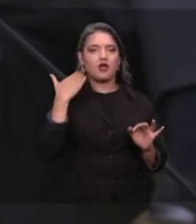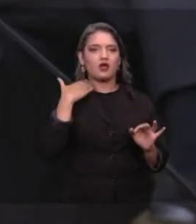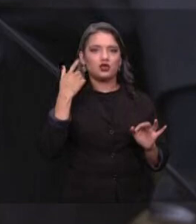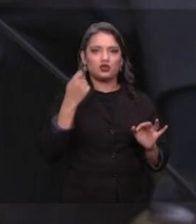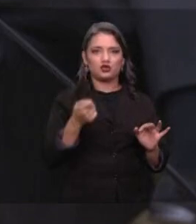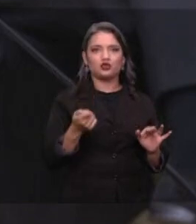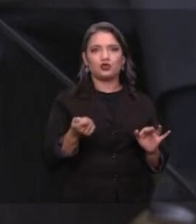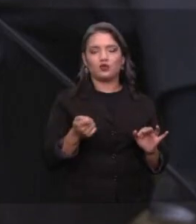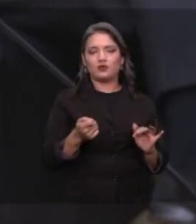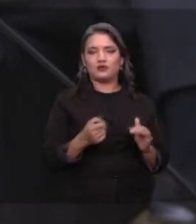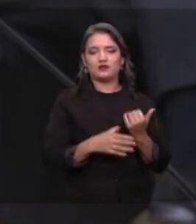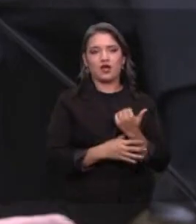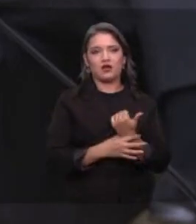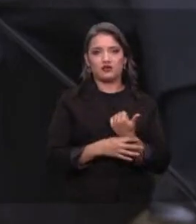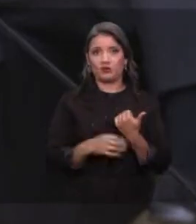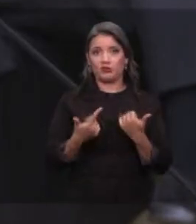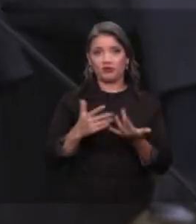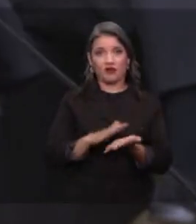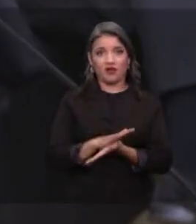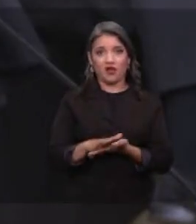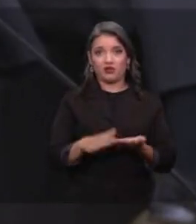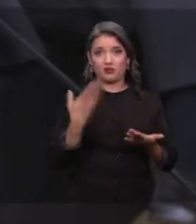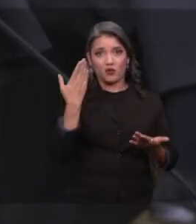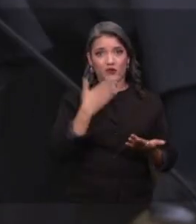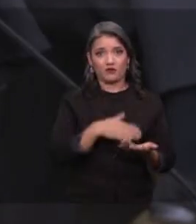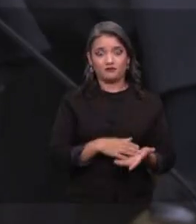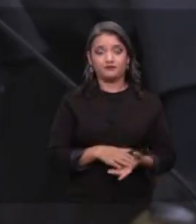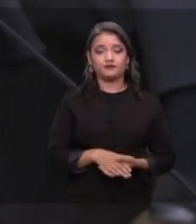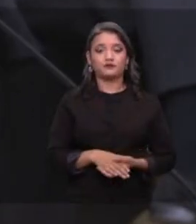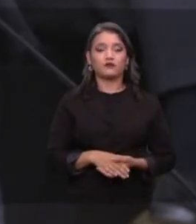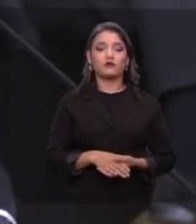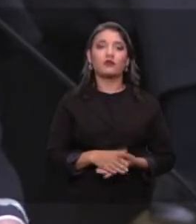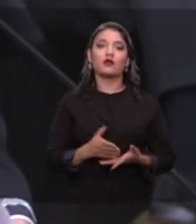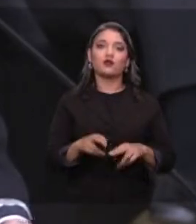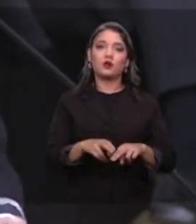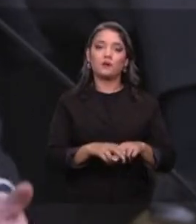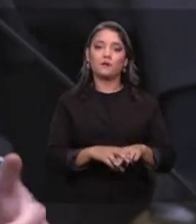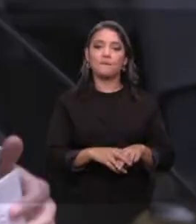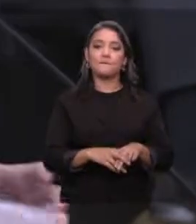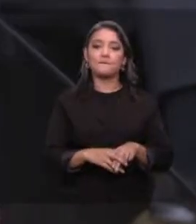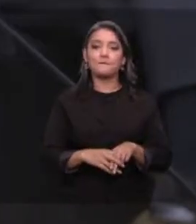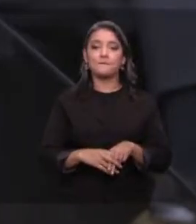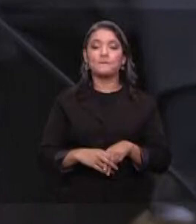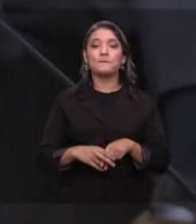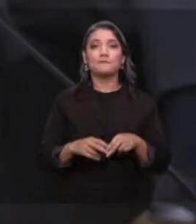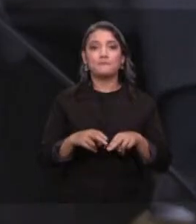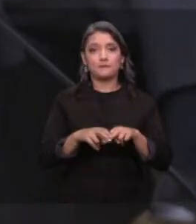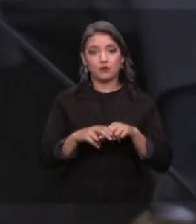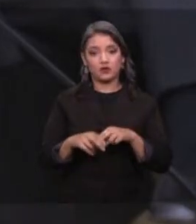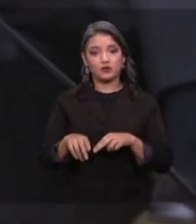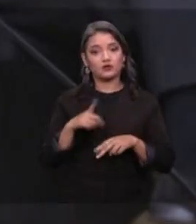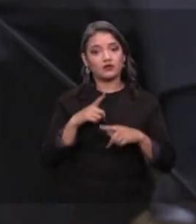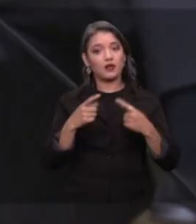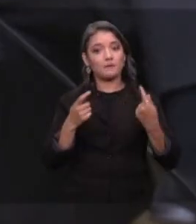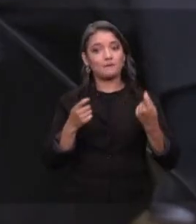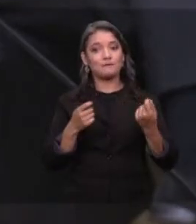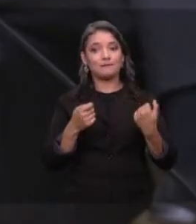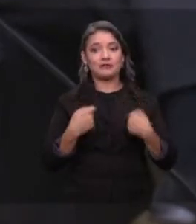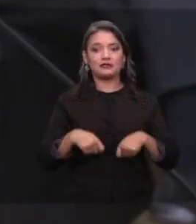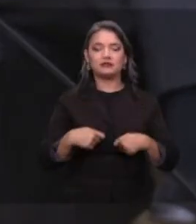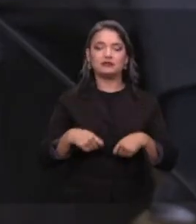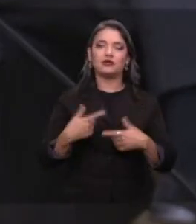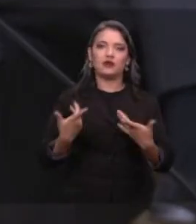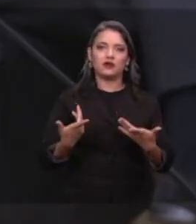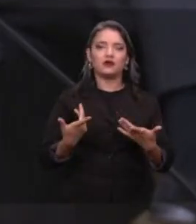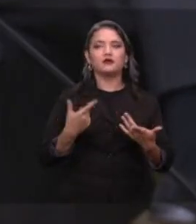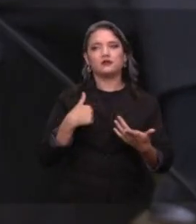Por essa razão, é necessário e foi adequada a